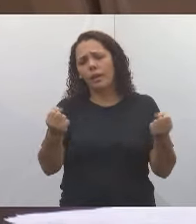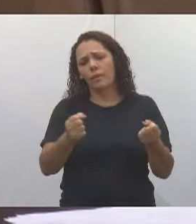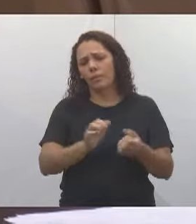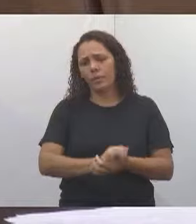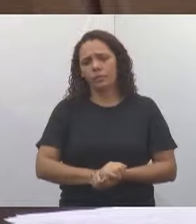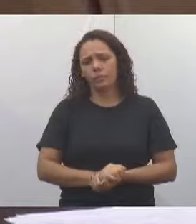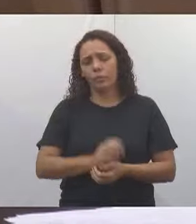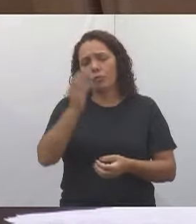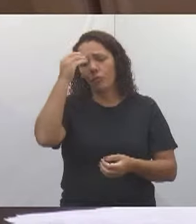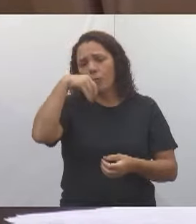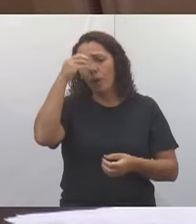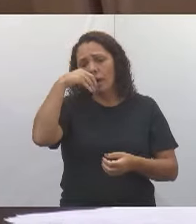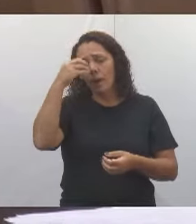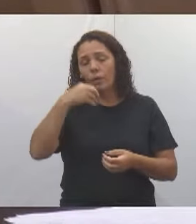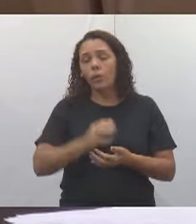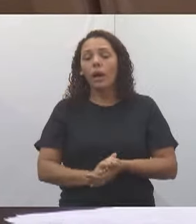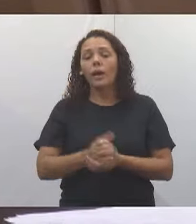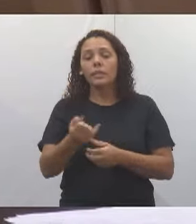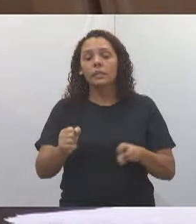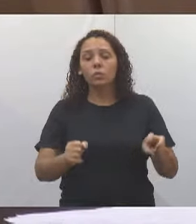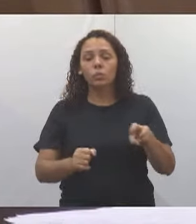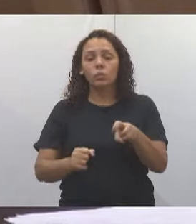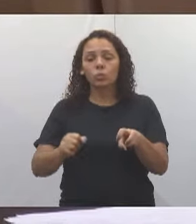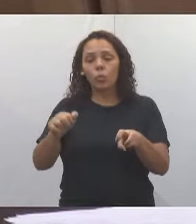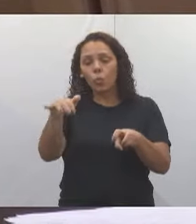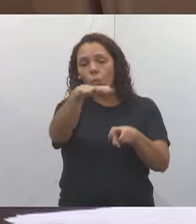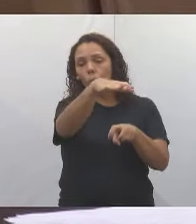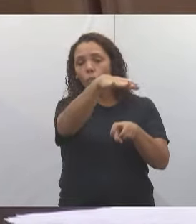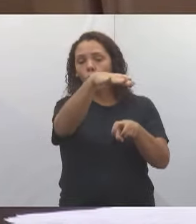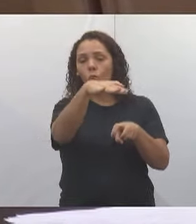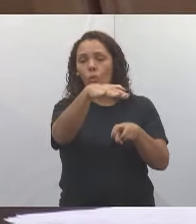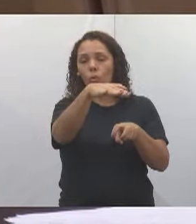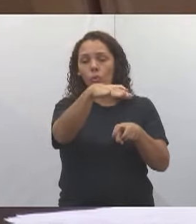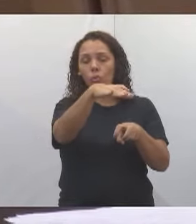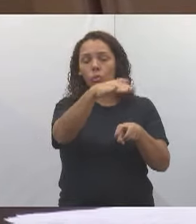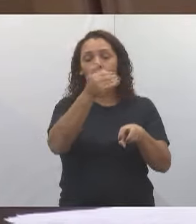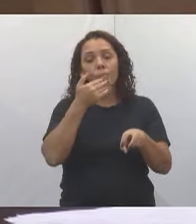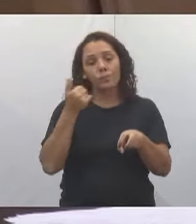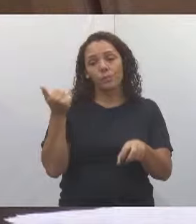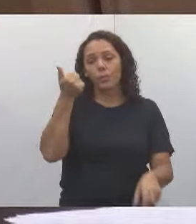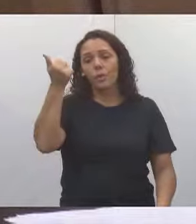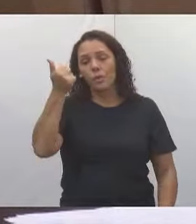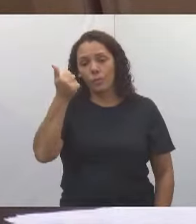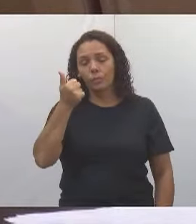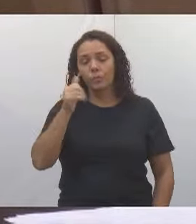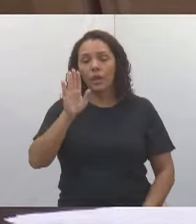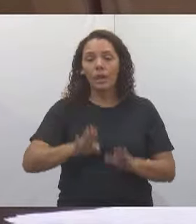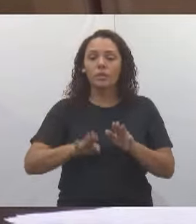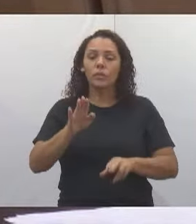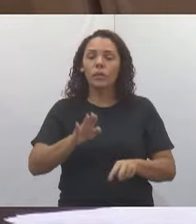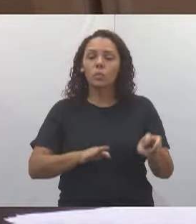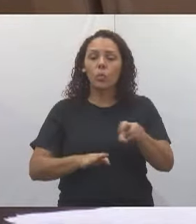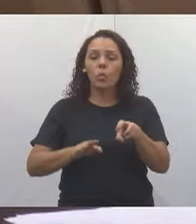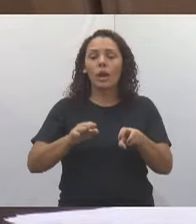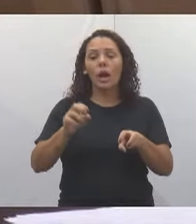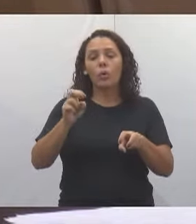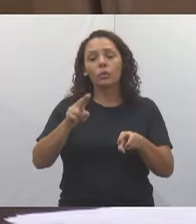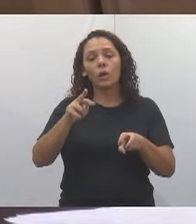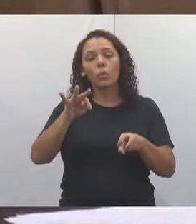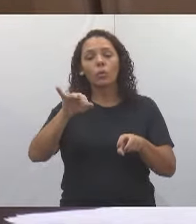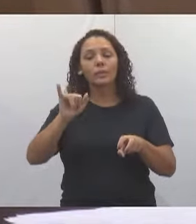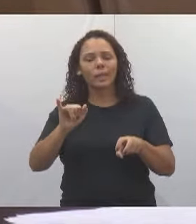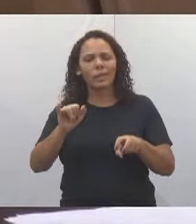reduz. E uma cobertura ali vai ser melhor para todo mundo. O veículo, às vezes um veículo da UTI ficar ali no sol, pegando sol, de